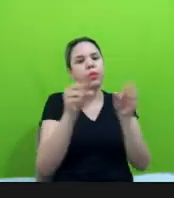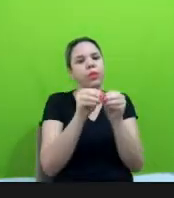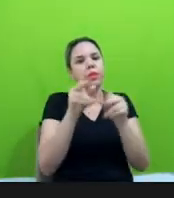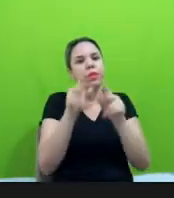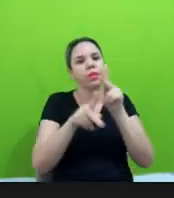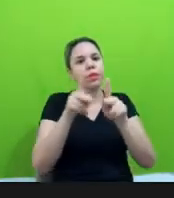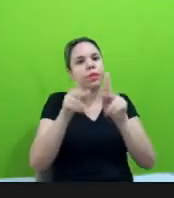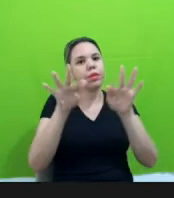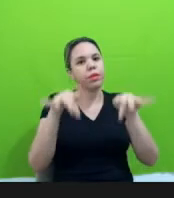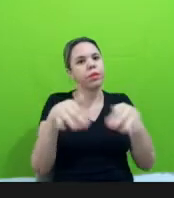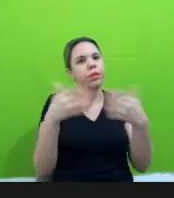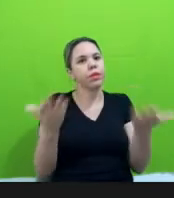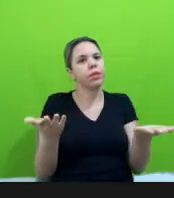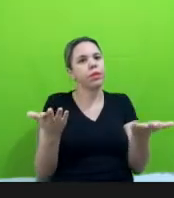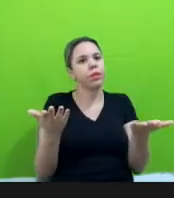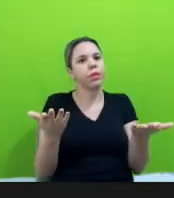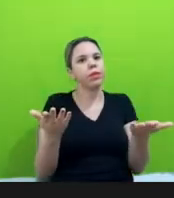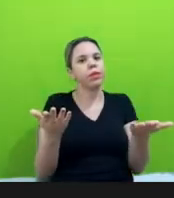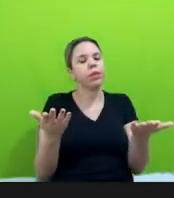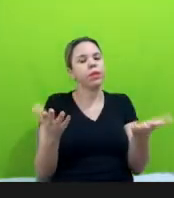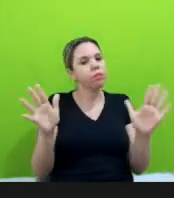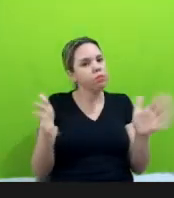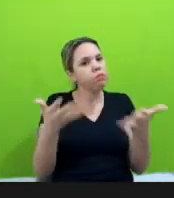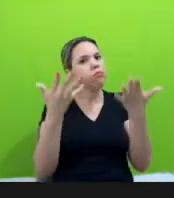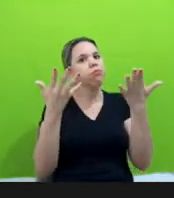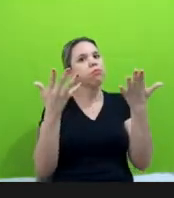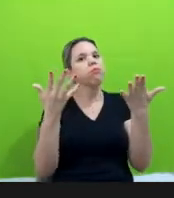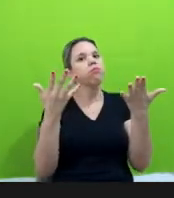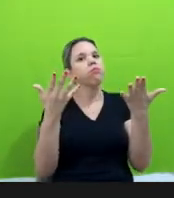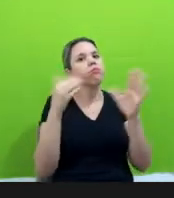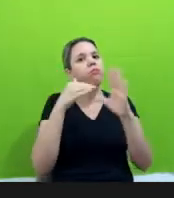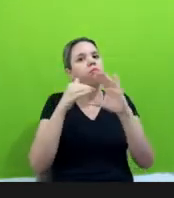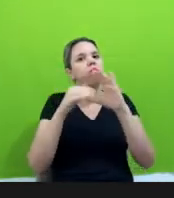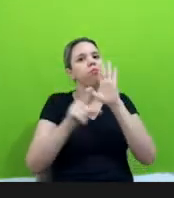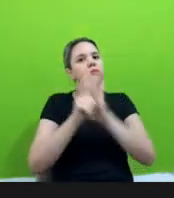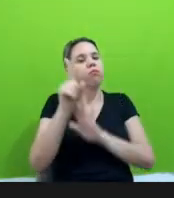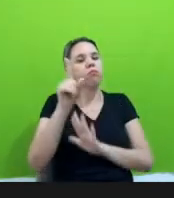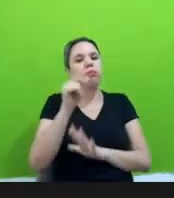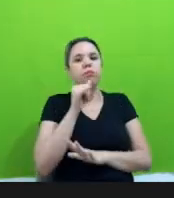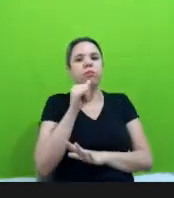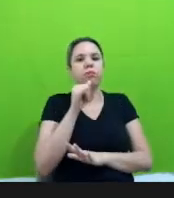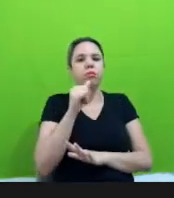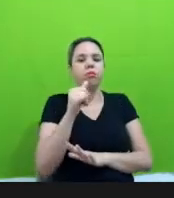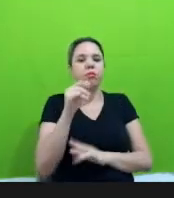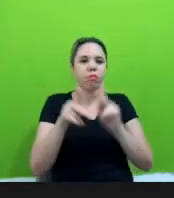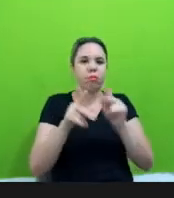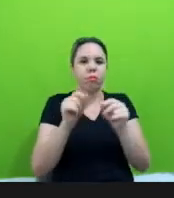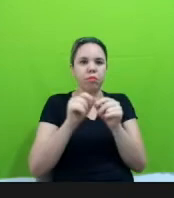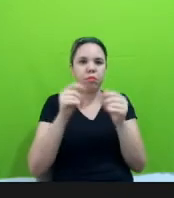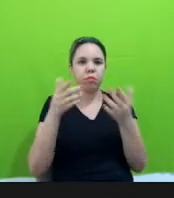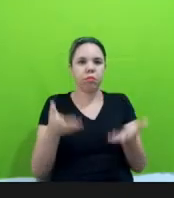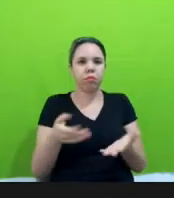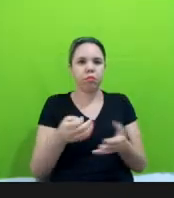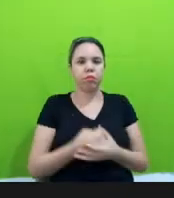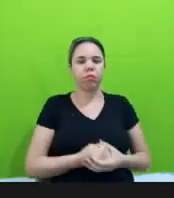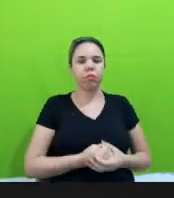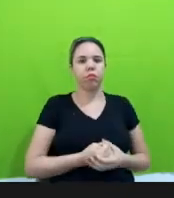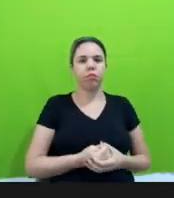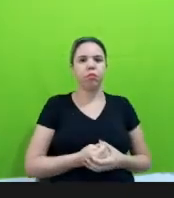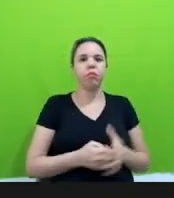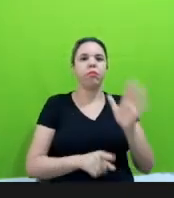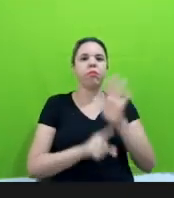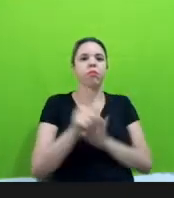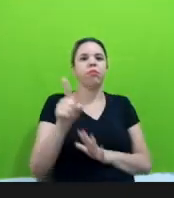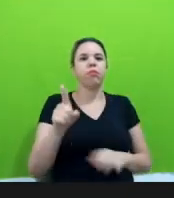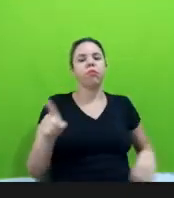final, mas assim, até para incentivar mais gente a mandar pergunta, porque manda pergunta, a gente vai fazer aqui. Tem uma pergunta do Plínio